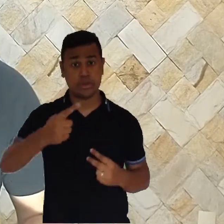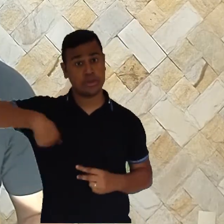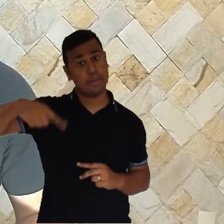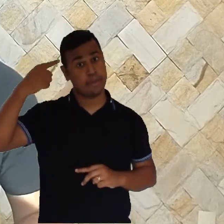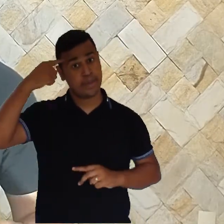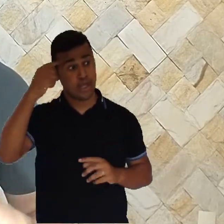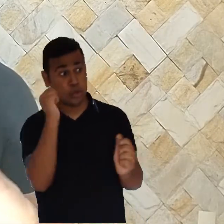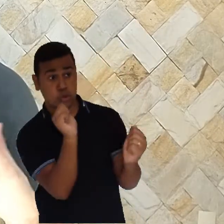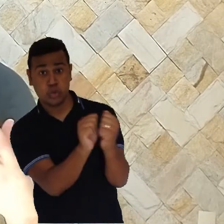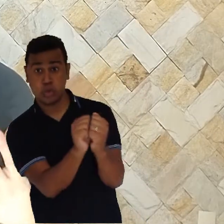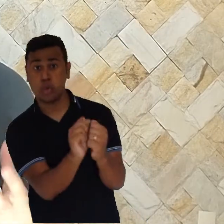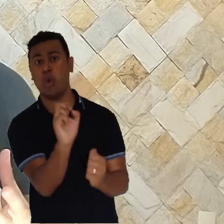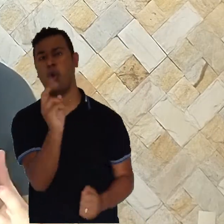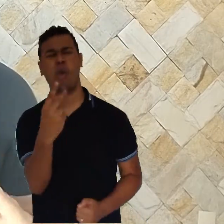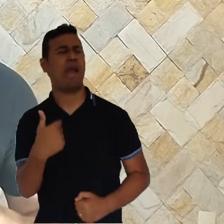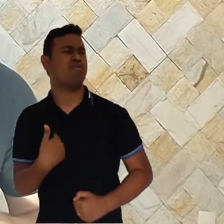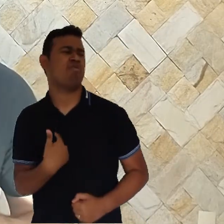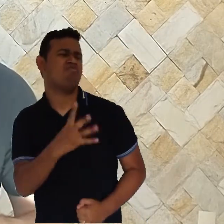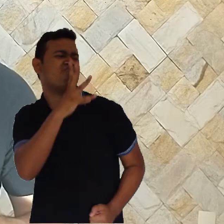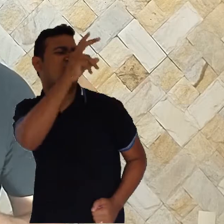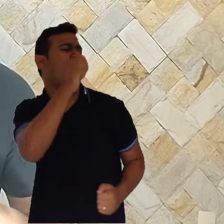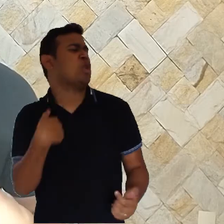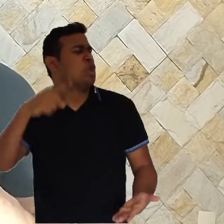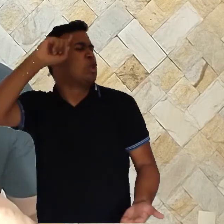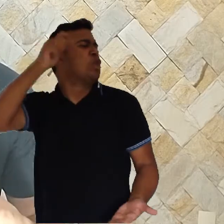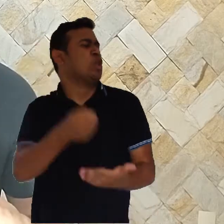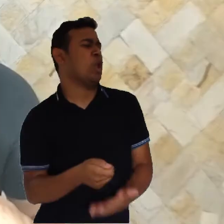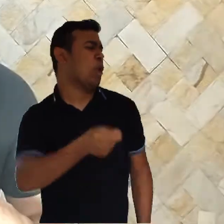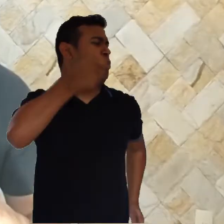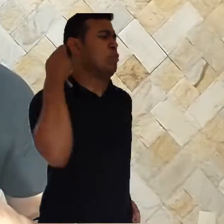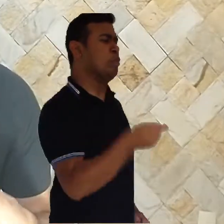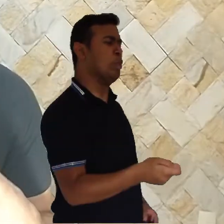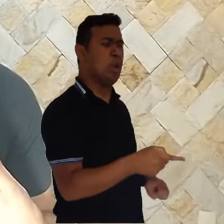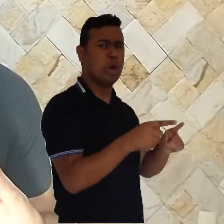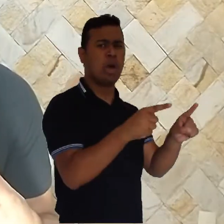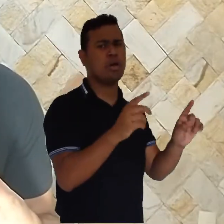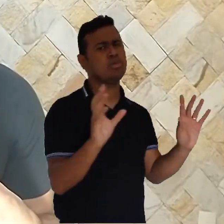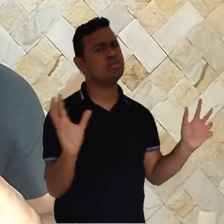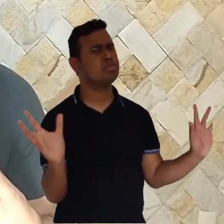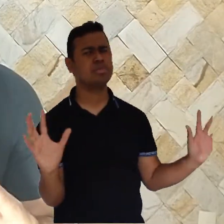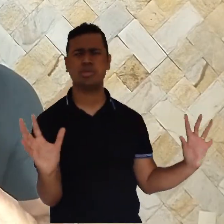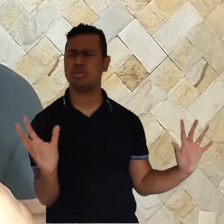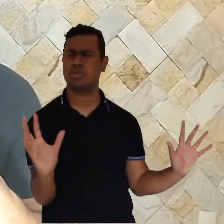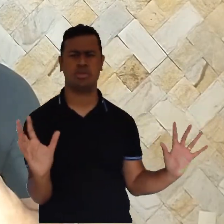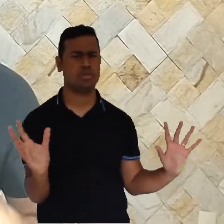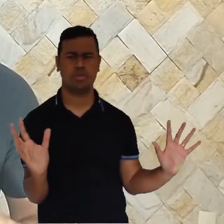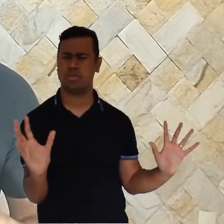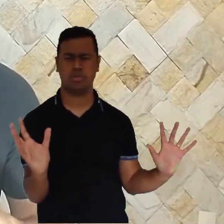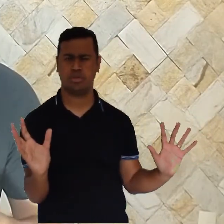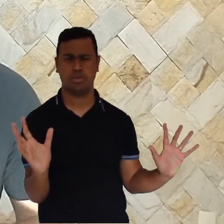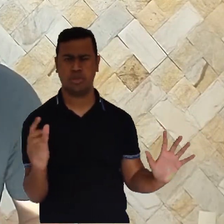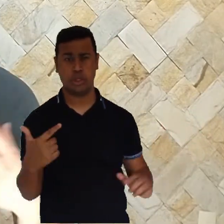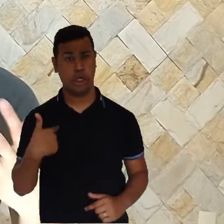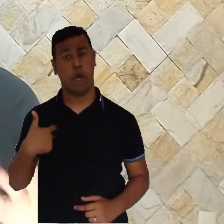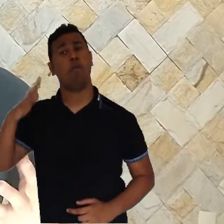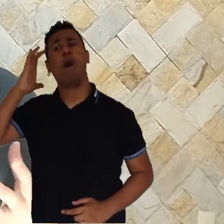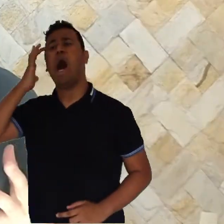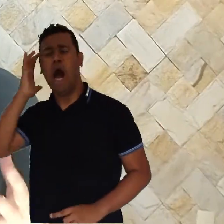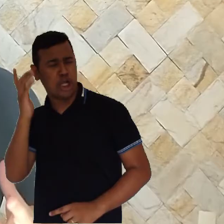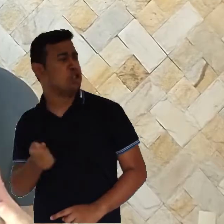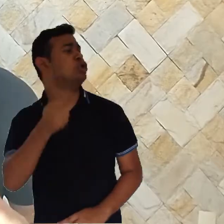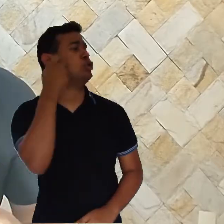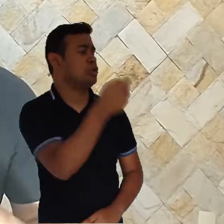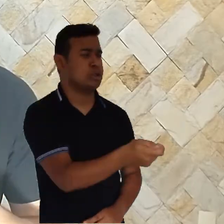ao invés de tomar a decisão por ele ou simplesmente impor sua visão pessoal a respeito da situação, e